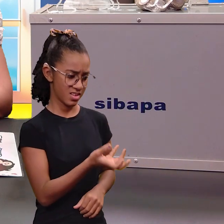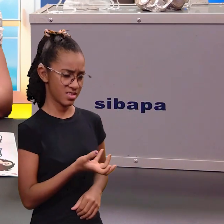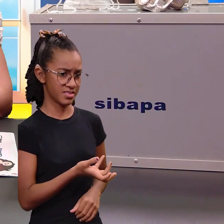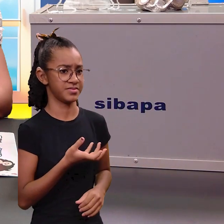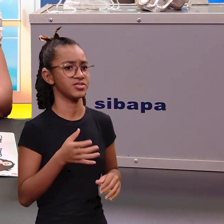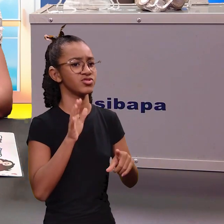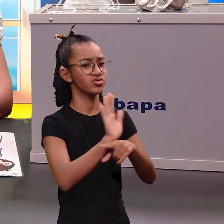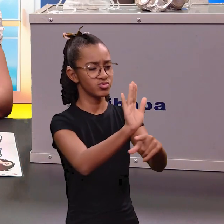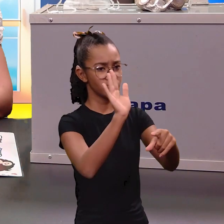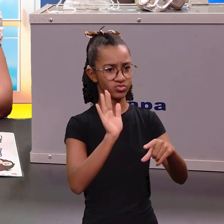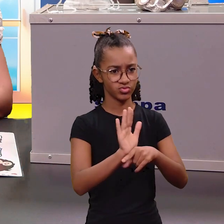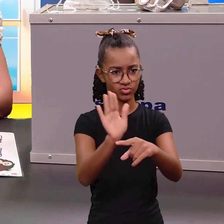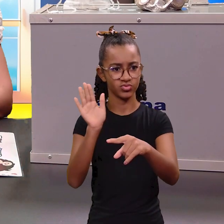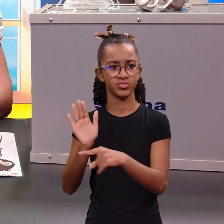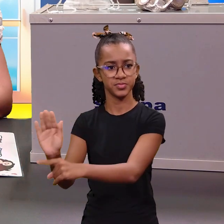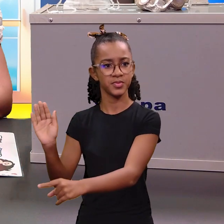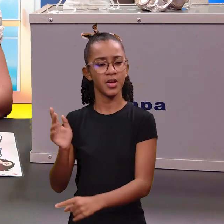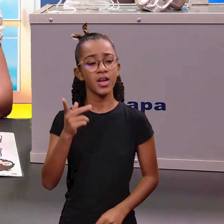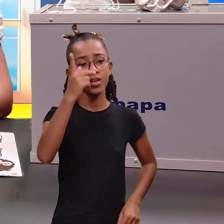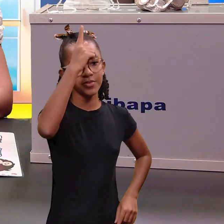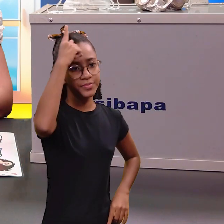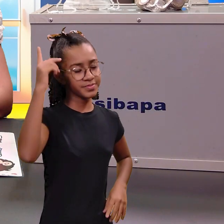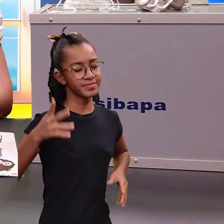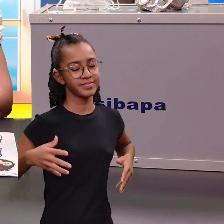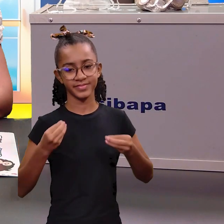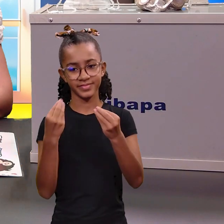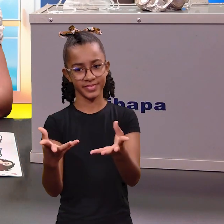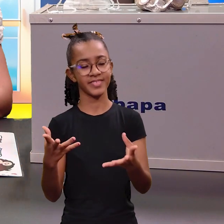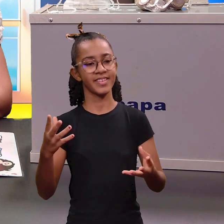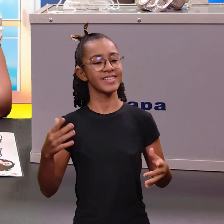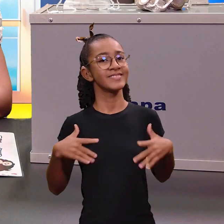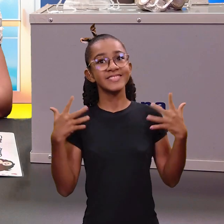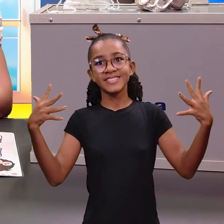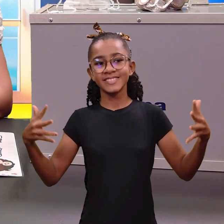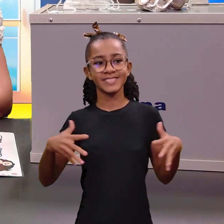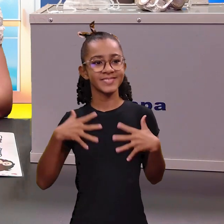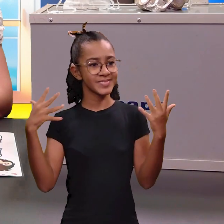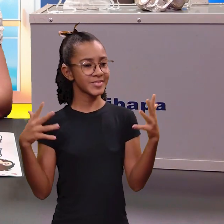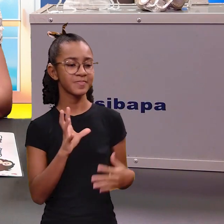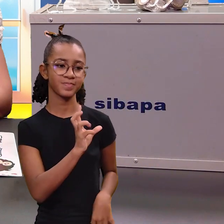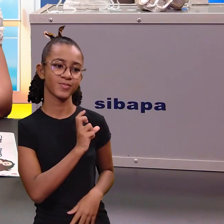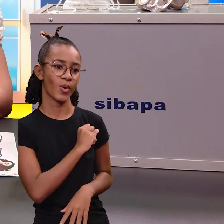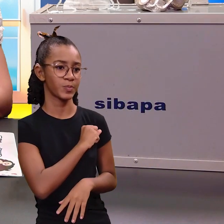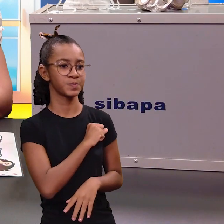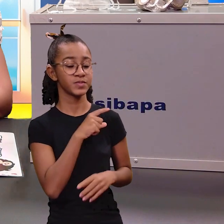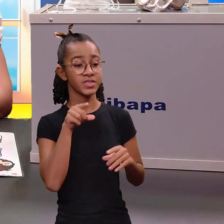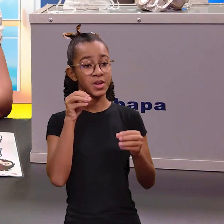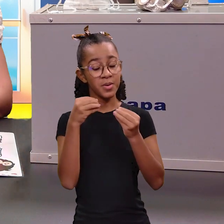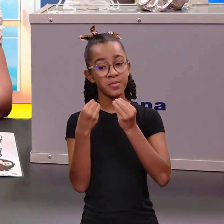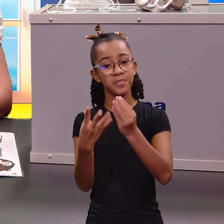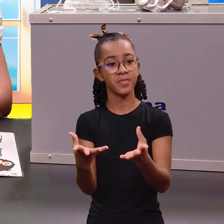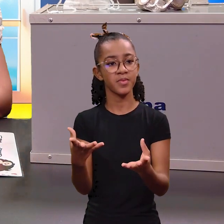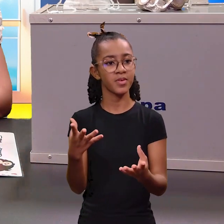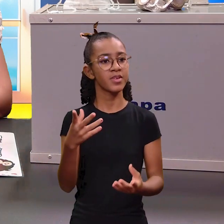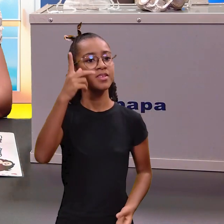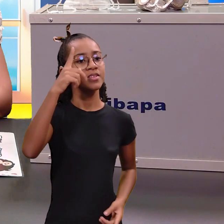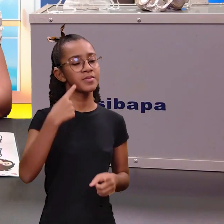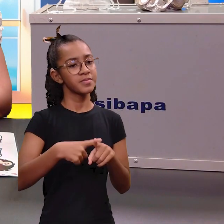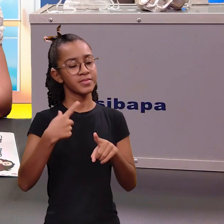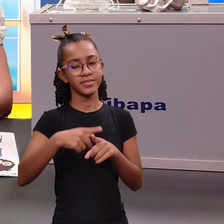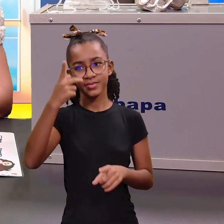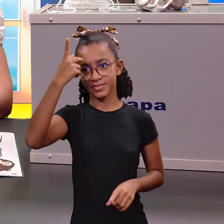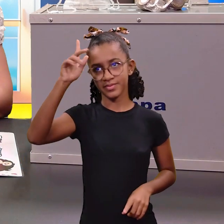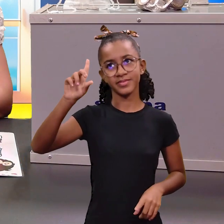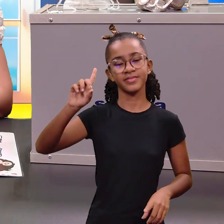da melhor forma. Ela doou com alegria e amor. Ela ofertou porque era para Deus. Ela deu o seu